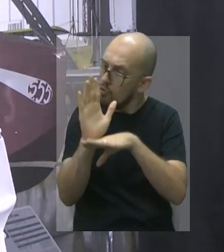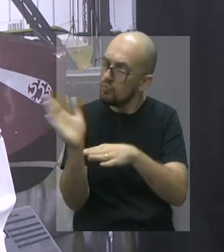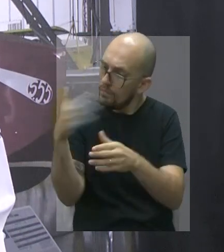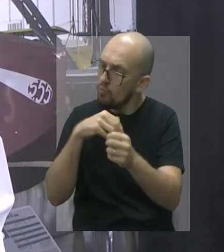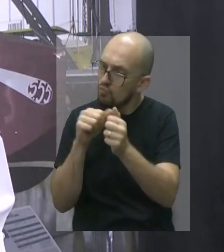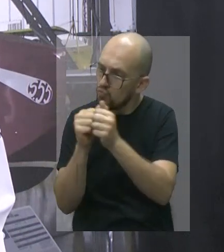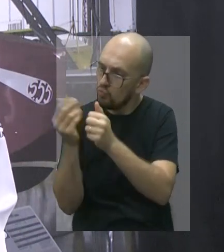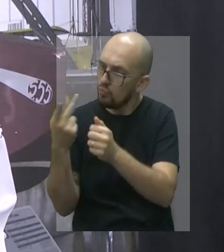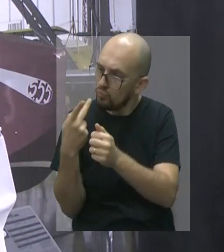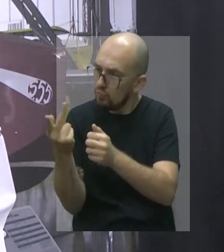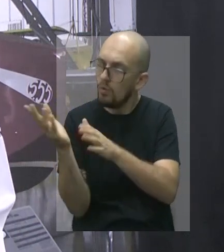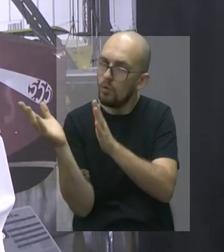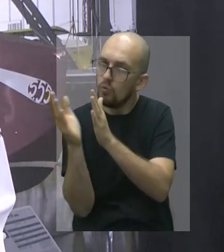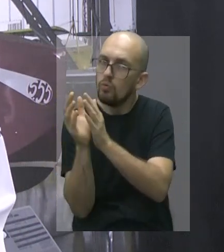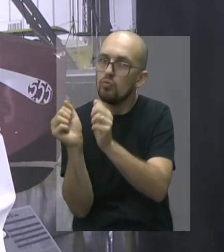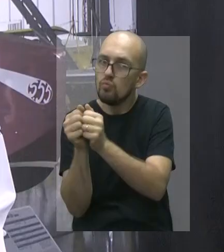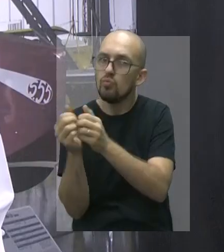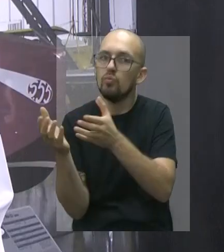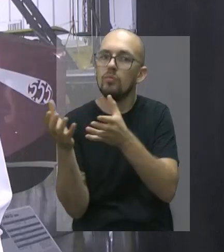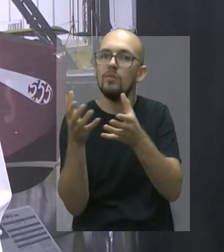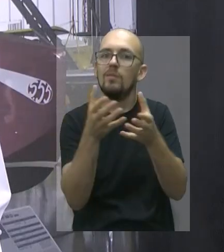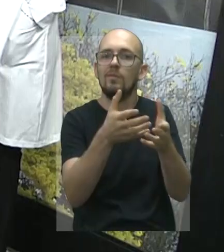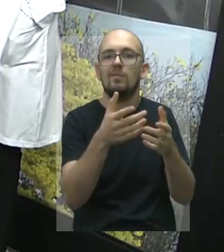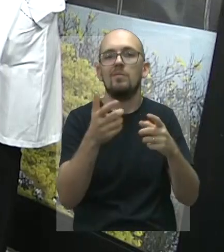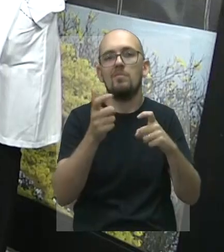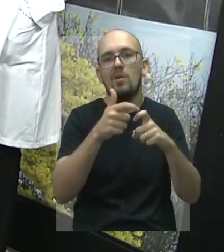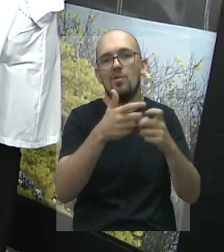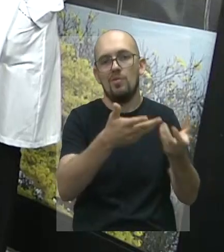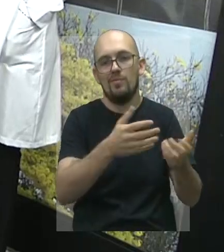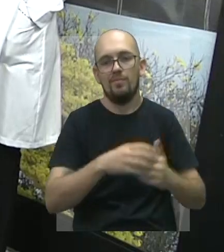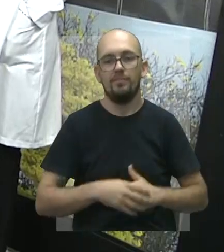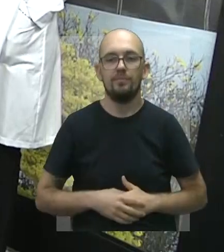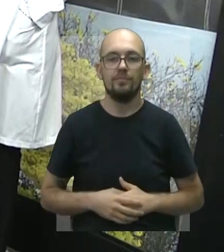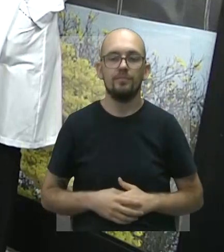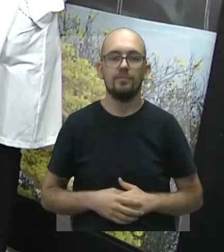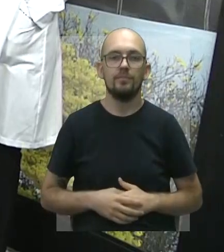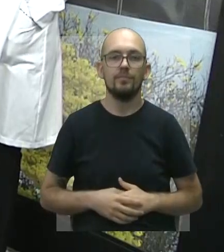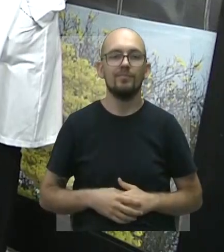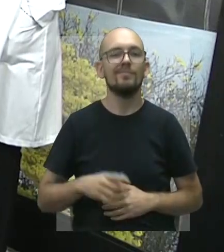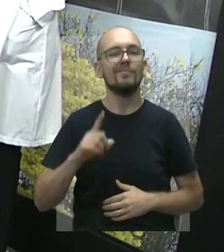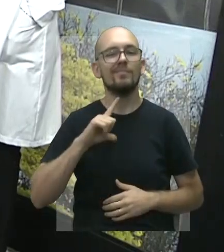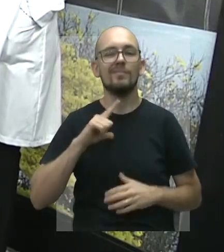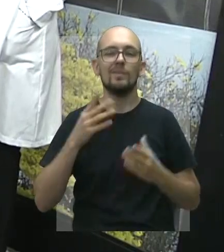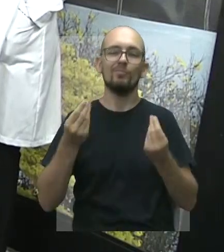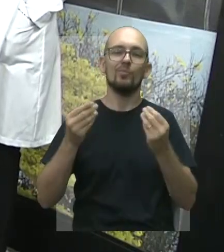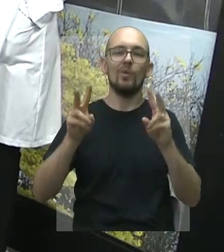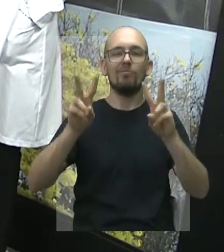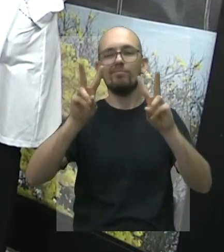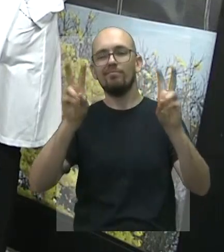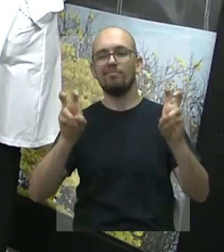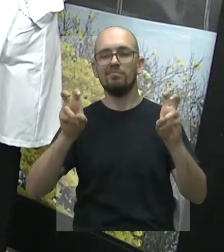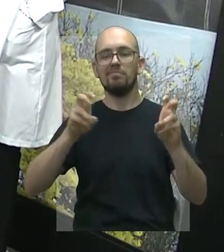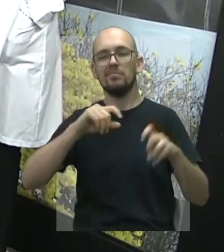e profissional. Há muitos mitos que estão no entorno dessa questão, né, do suicídio.